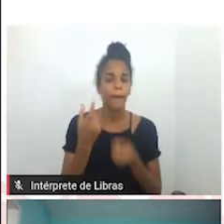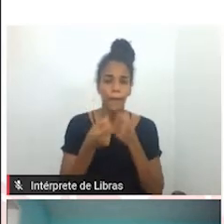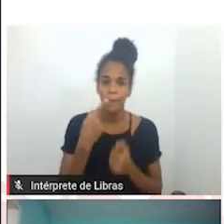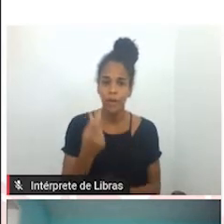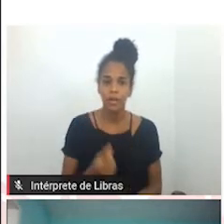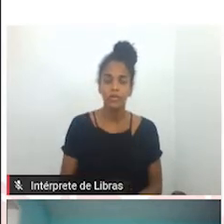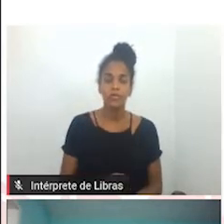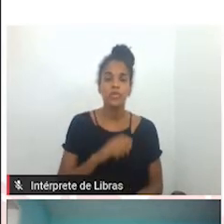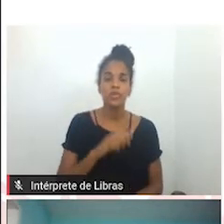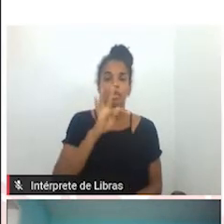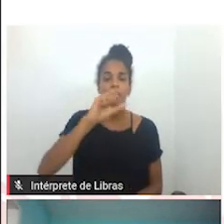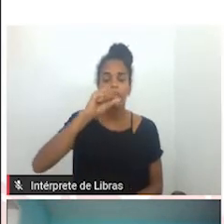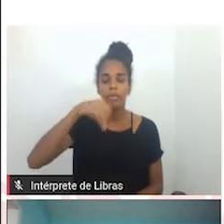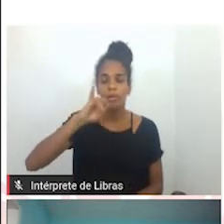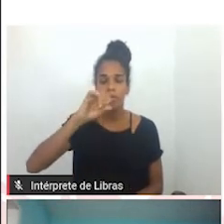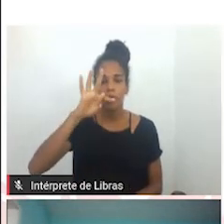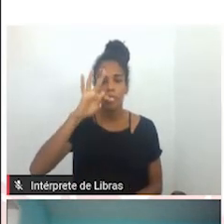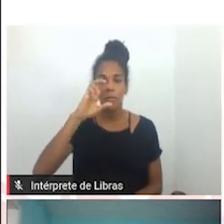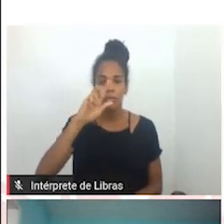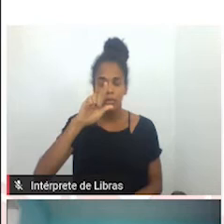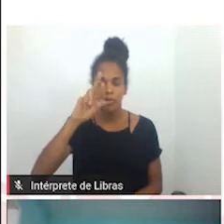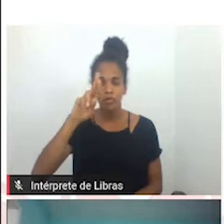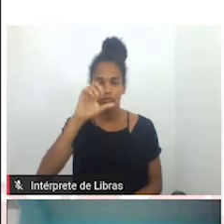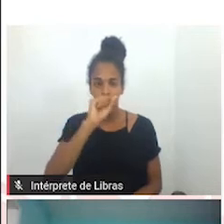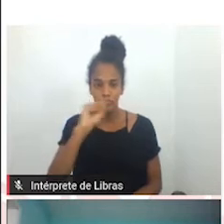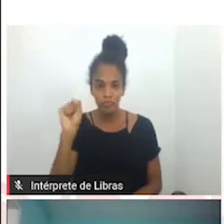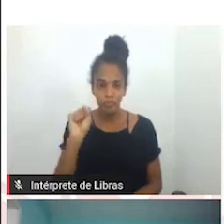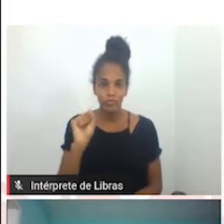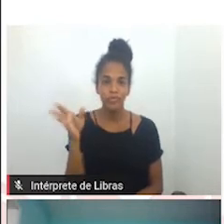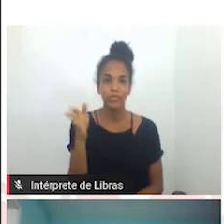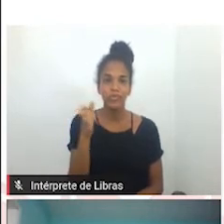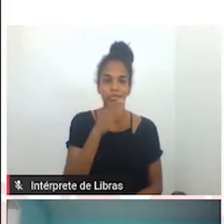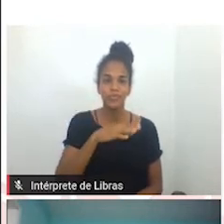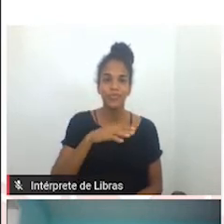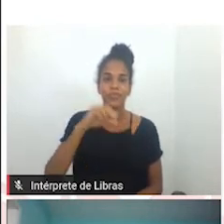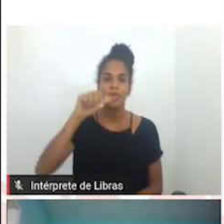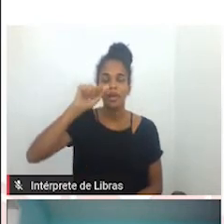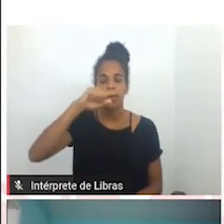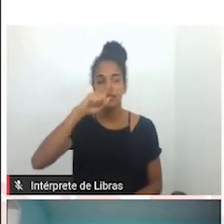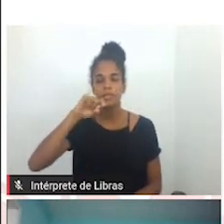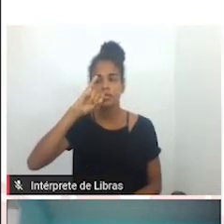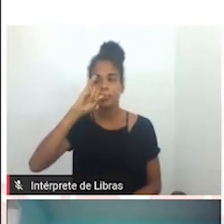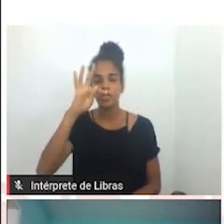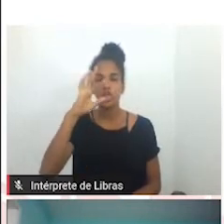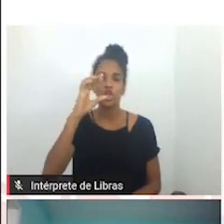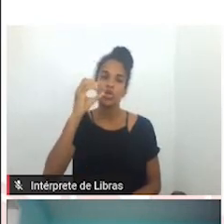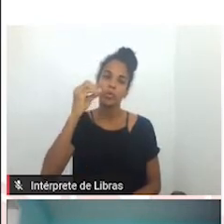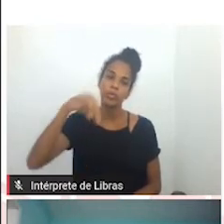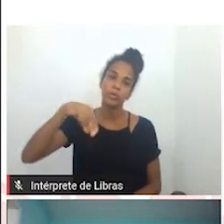ivermectina, corticóide, broncodilatador. Mas, enfim, o que é que serve, o que é que não serve, o que é que cada uma dessas